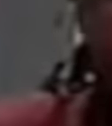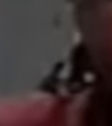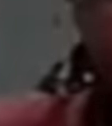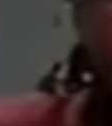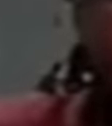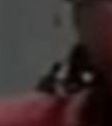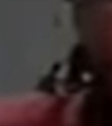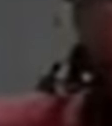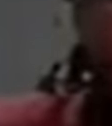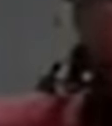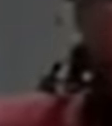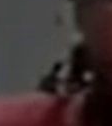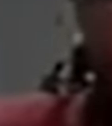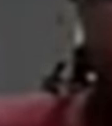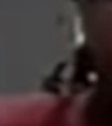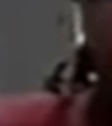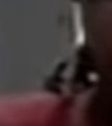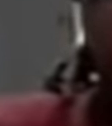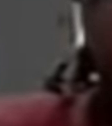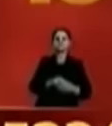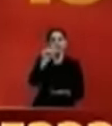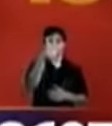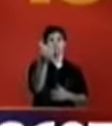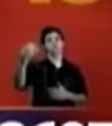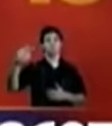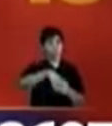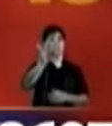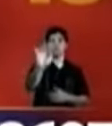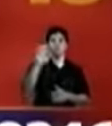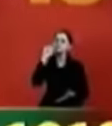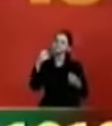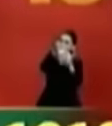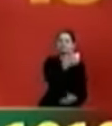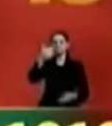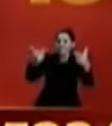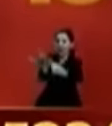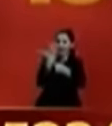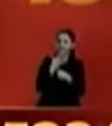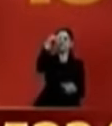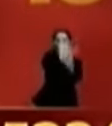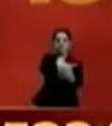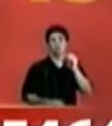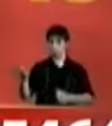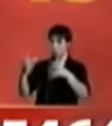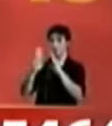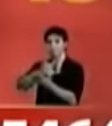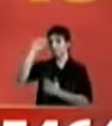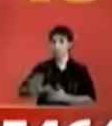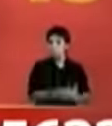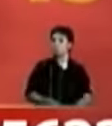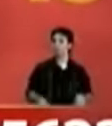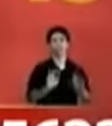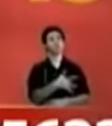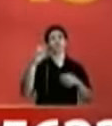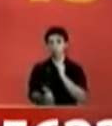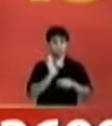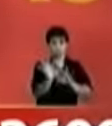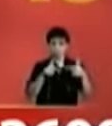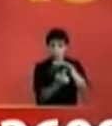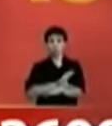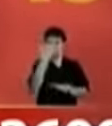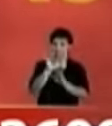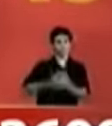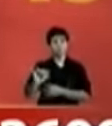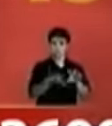Pena que na hora de votar eu esqueci o nome dele. Mas é sério, são muitos candidatos. É preciso de uma luz divina para